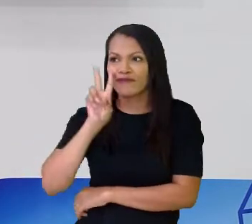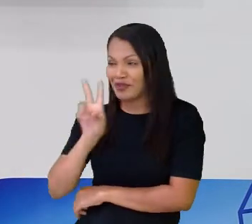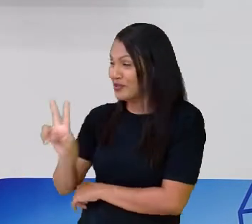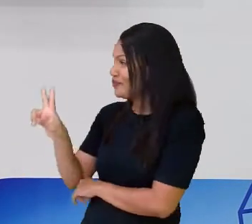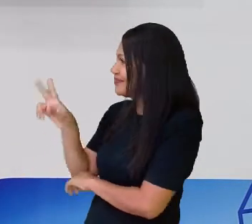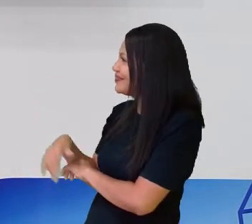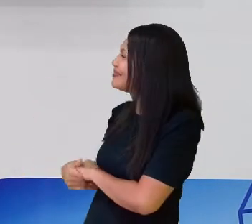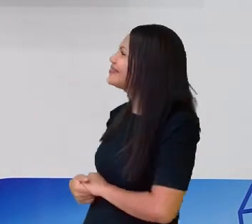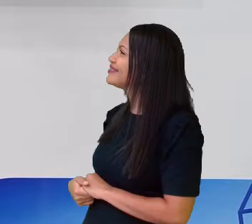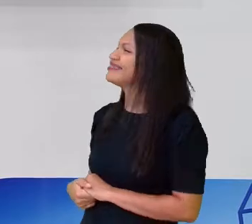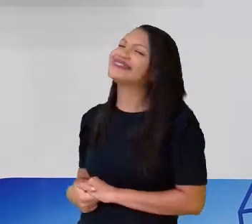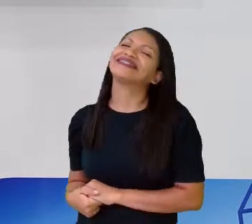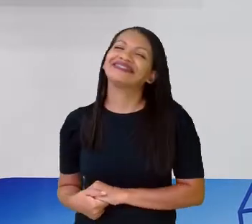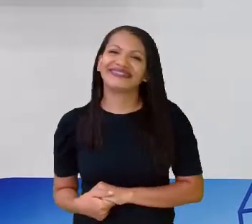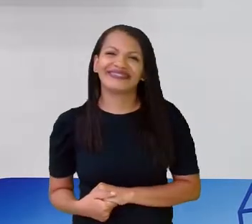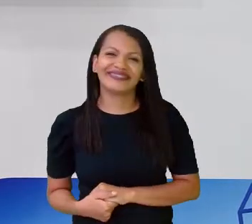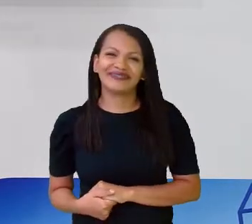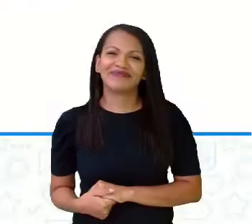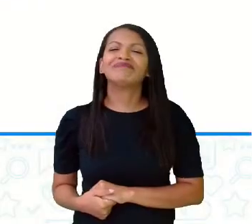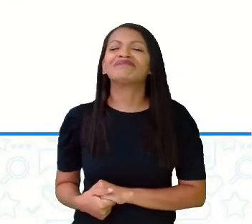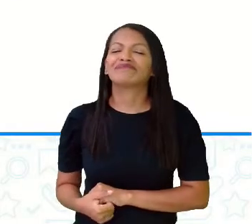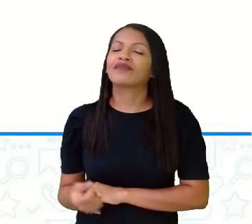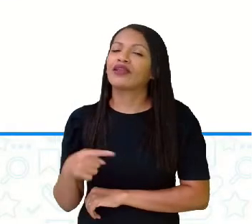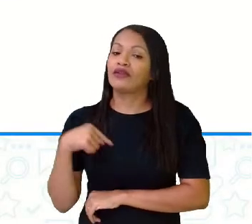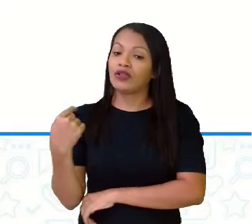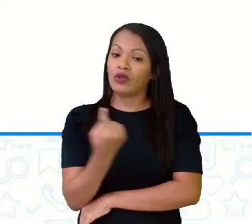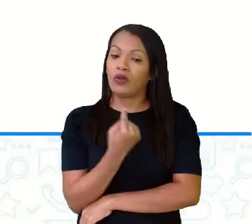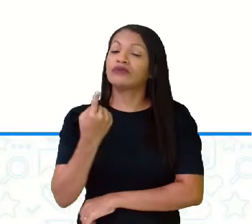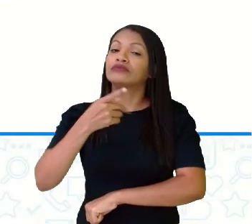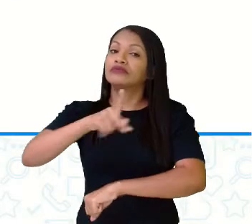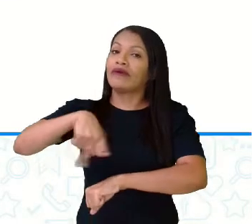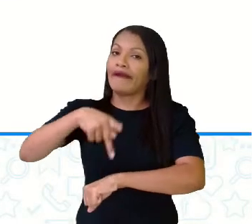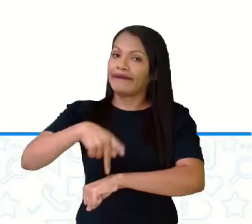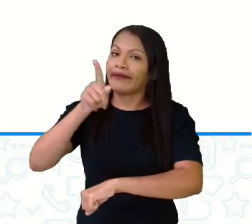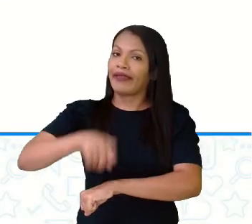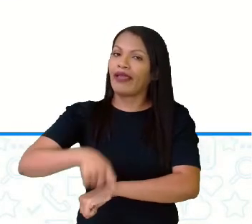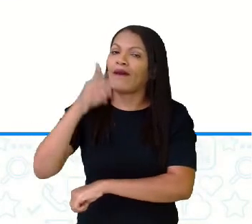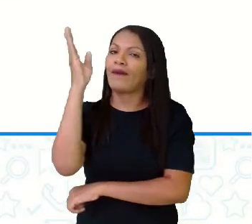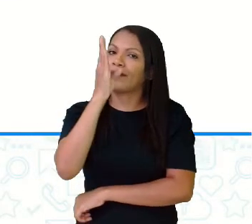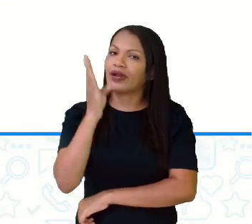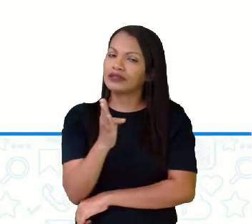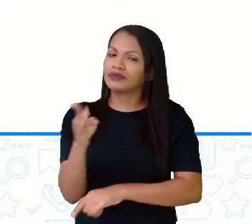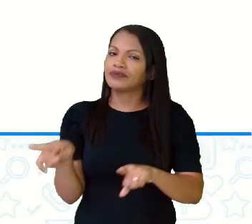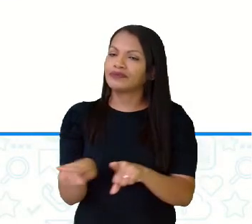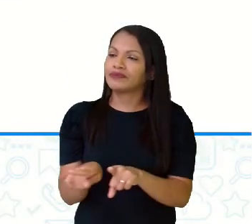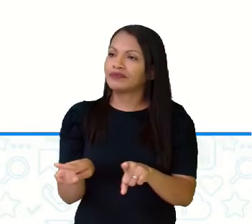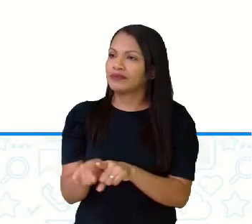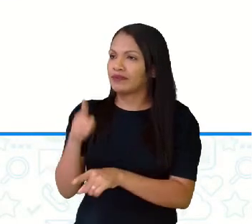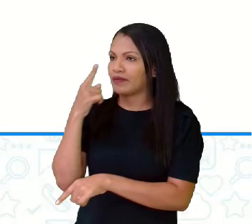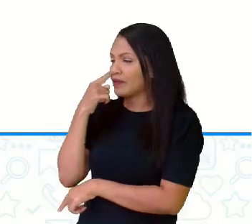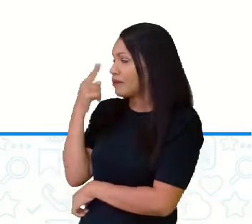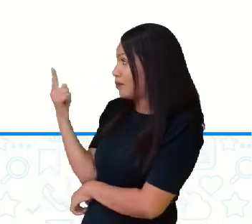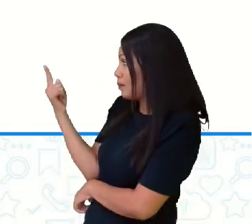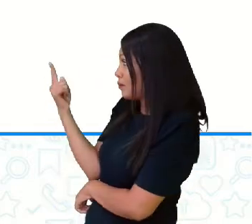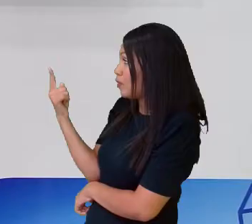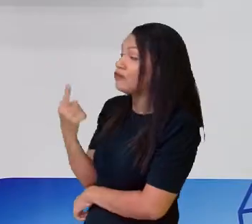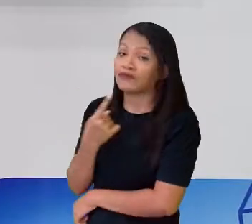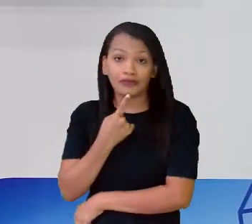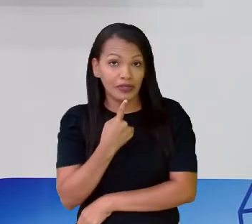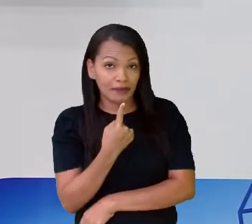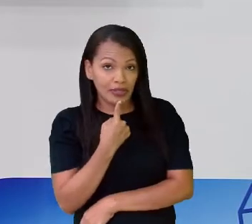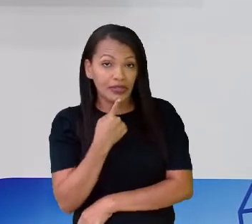olha só, ela fica aqui no nosso país, que é o Brasil, e ela fica localizada aqui, ó, nessa região vermelha aqui, ó,